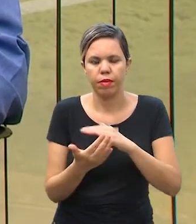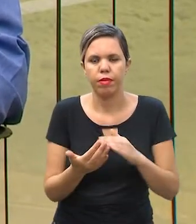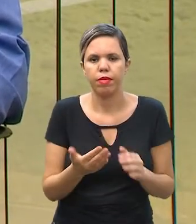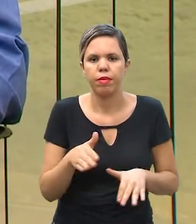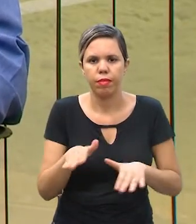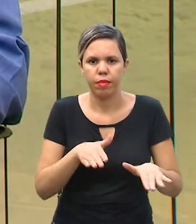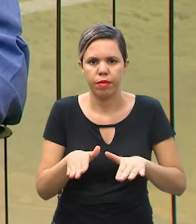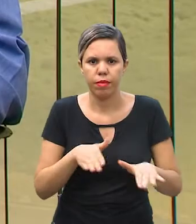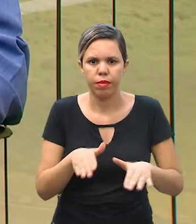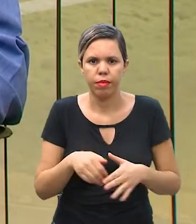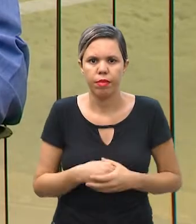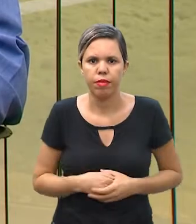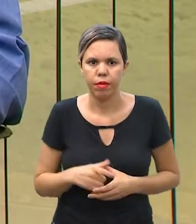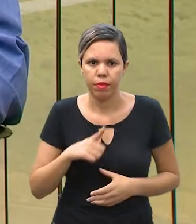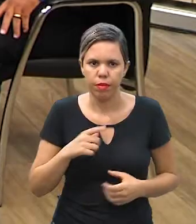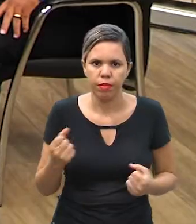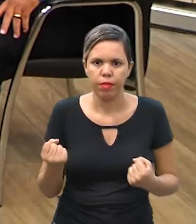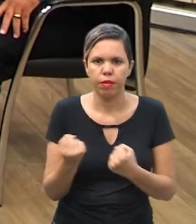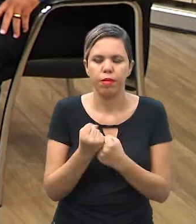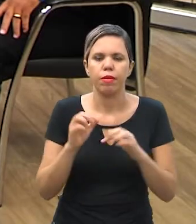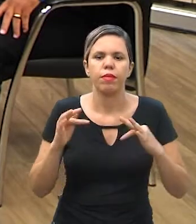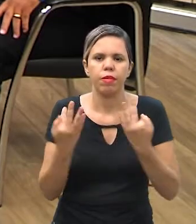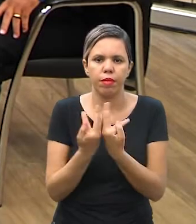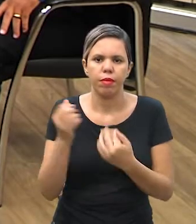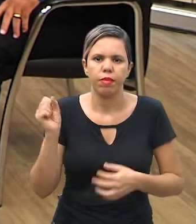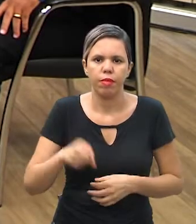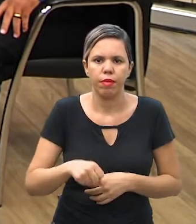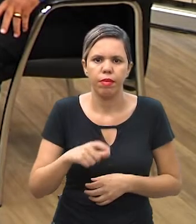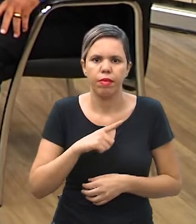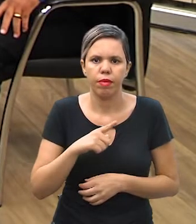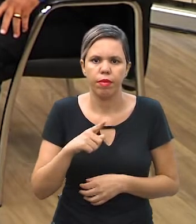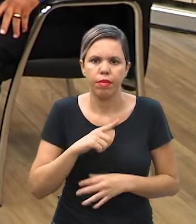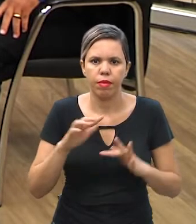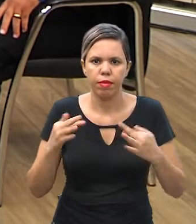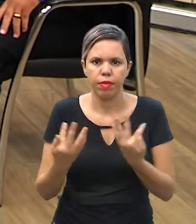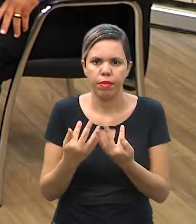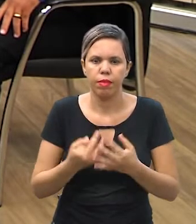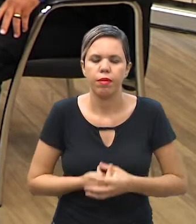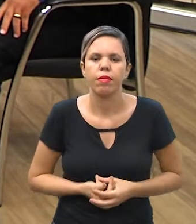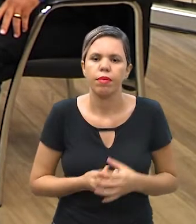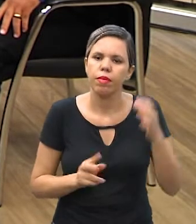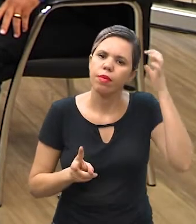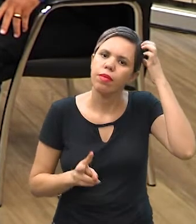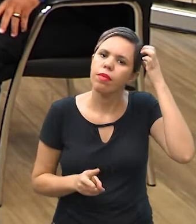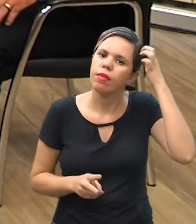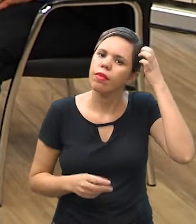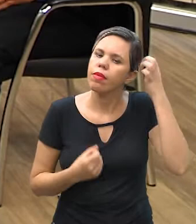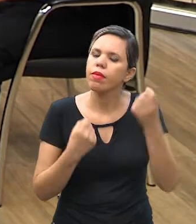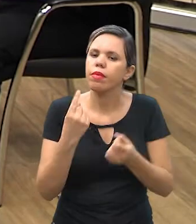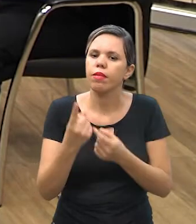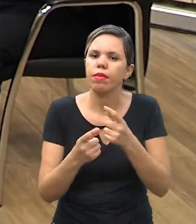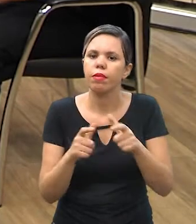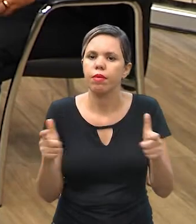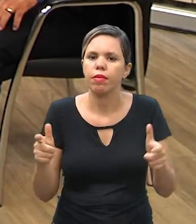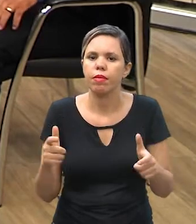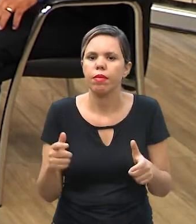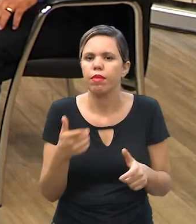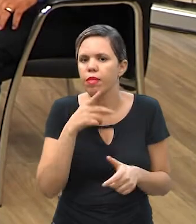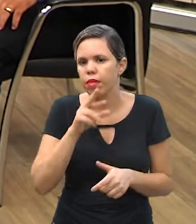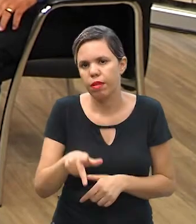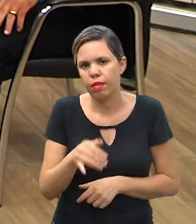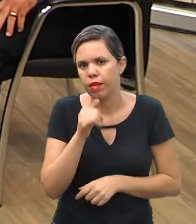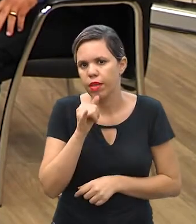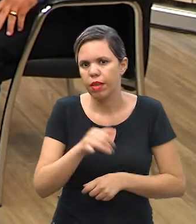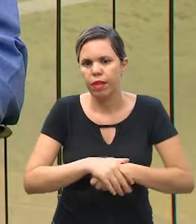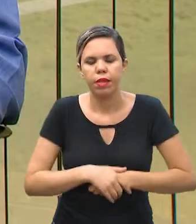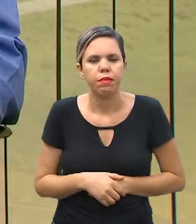nos movimentos sociais populares. E teve apoio da família? Sim, minha família sempre, alguns mais, outros menos. Meus irmãos,